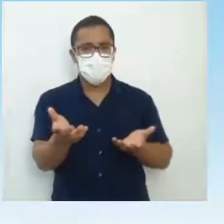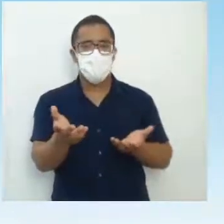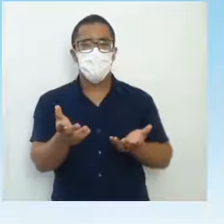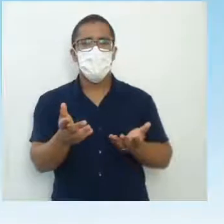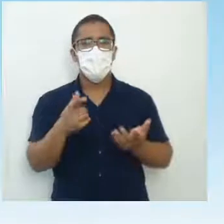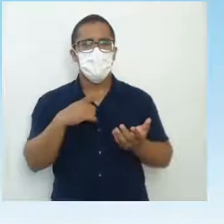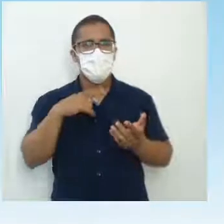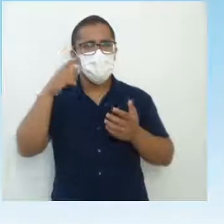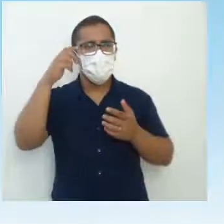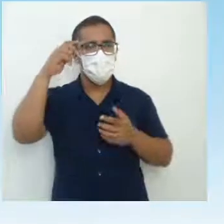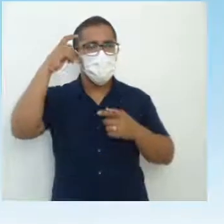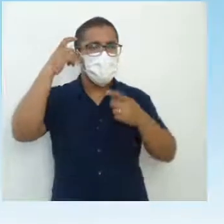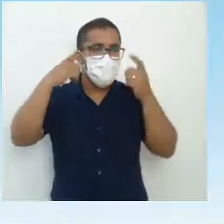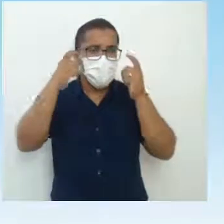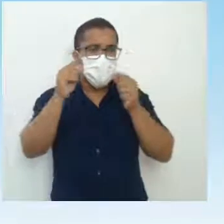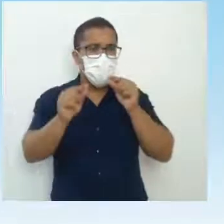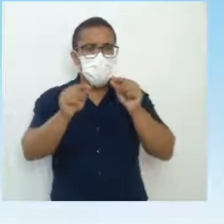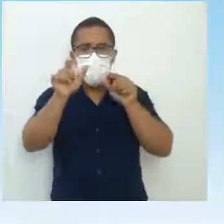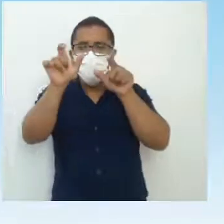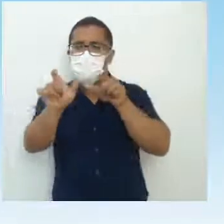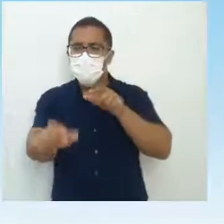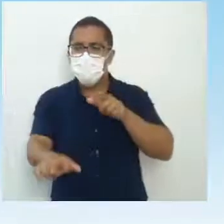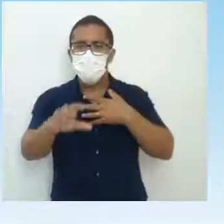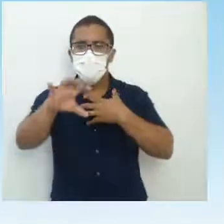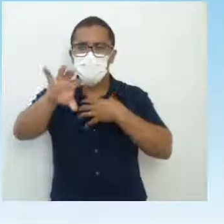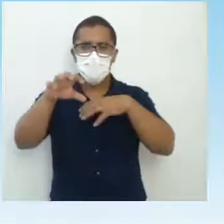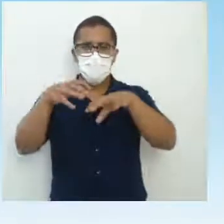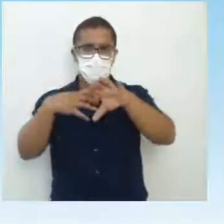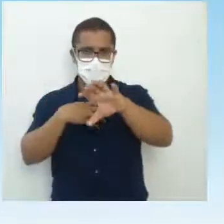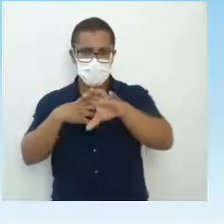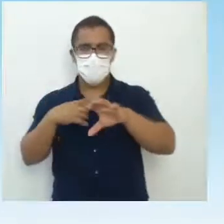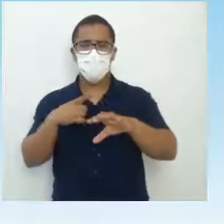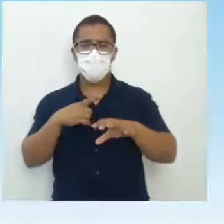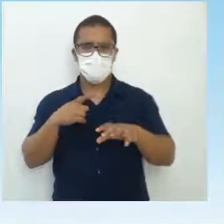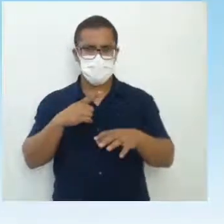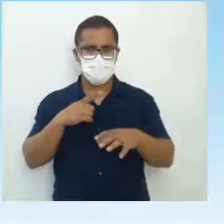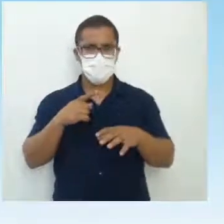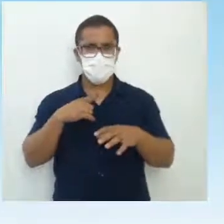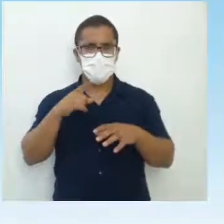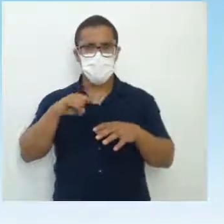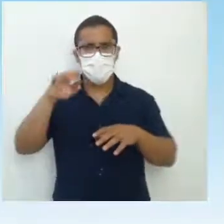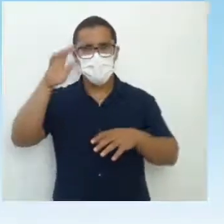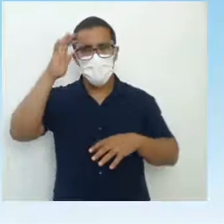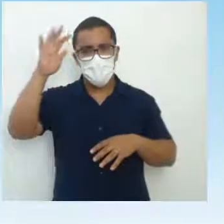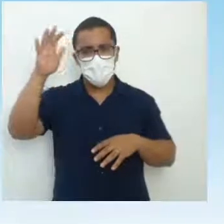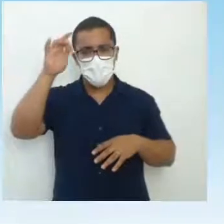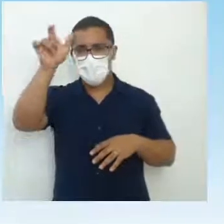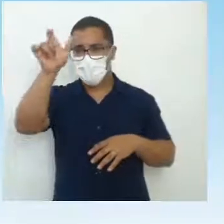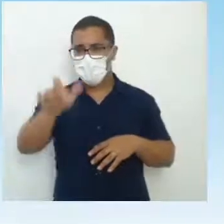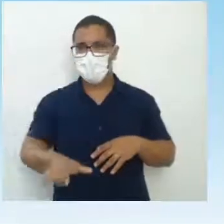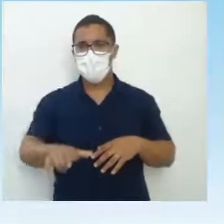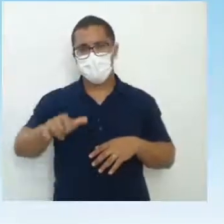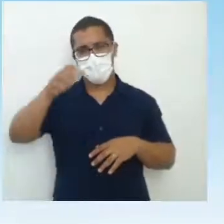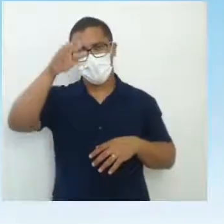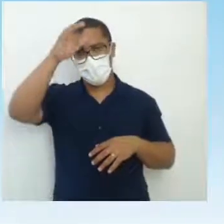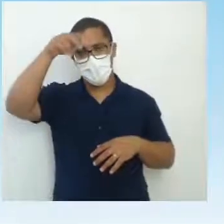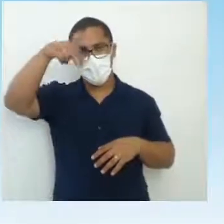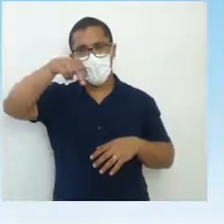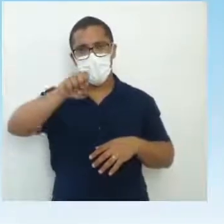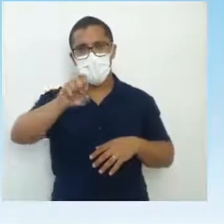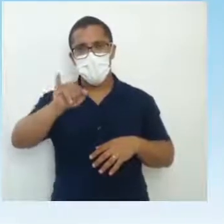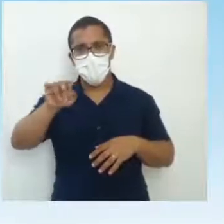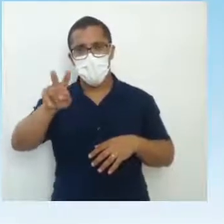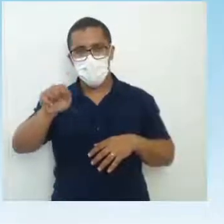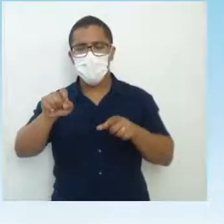a preocupação com o outro. Isso está nas raízes do pensamento da tia Neiva e do seu Vale